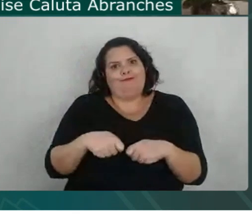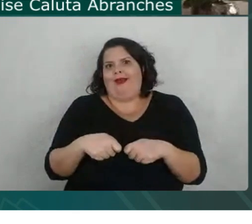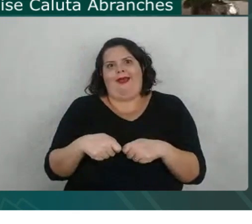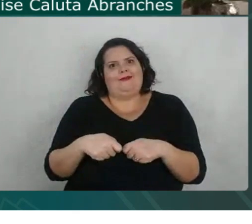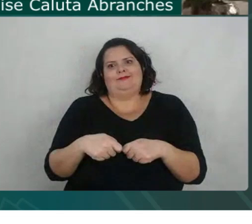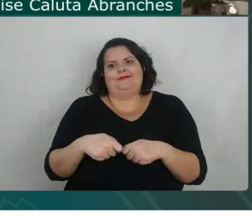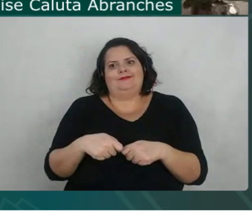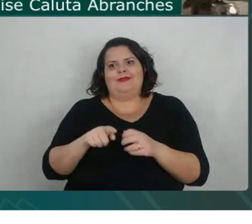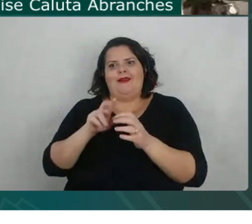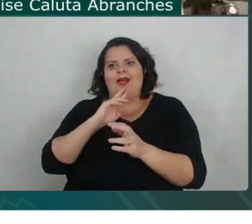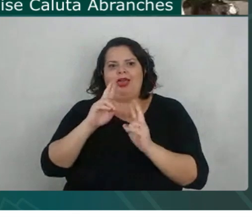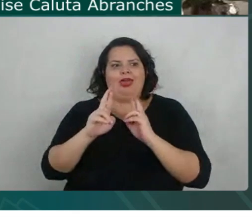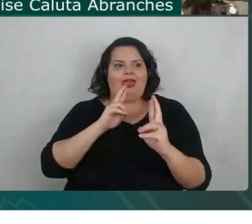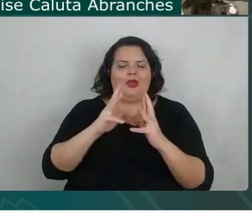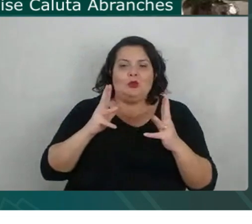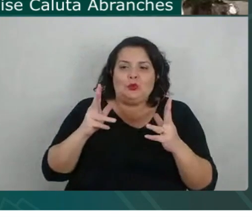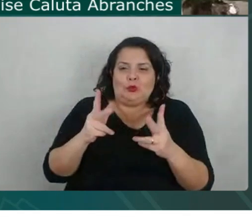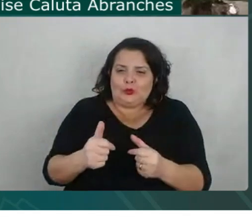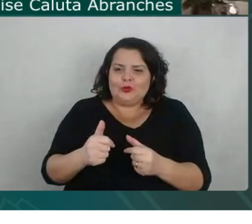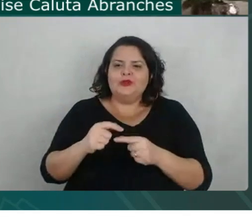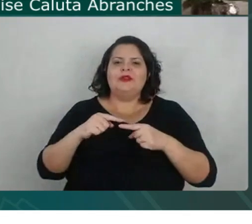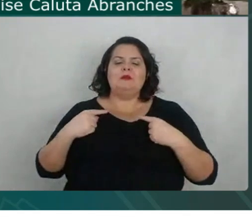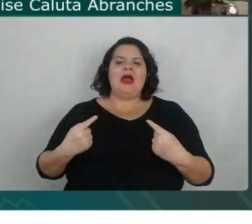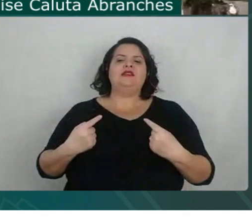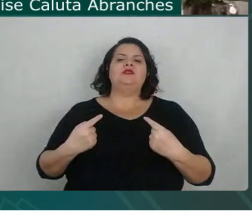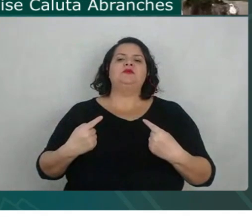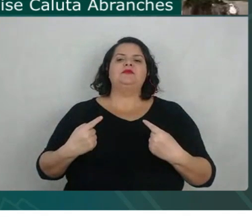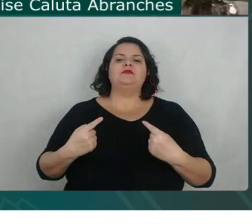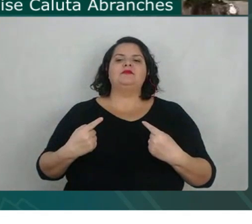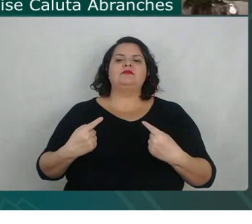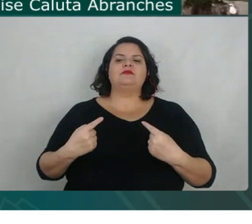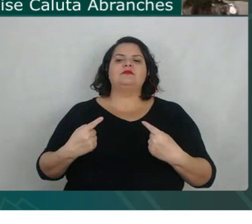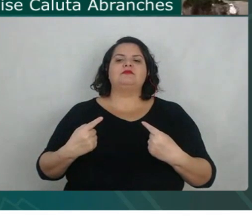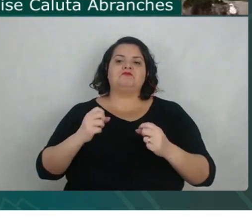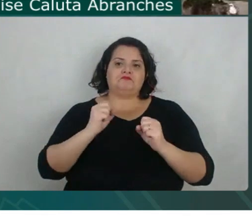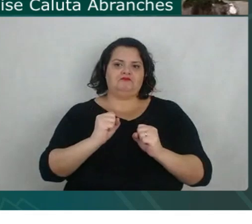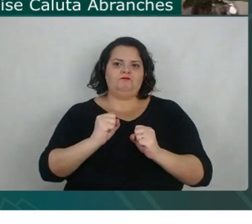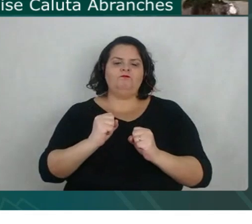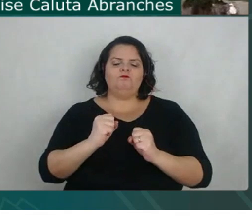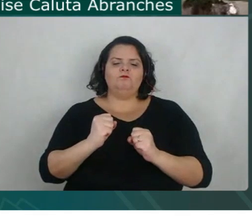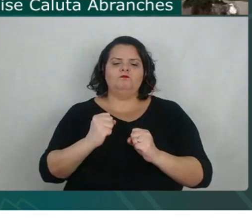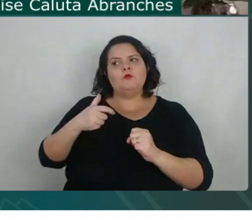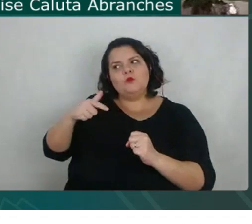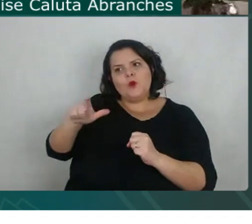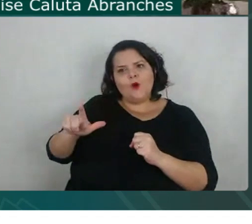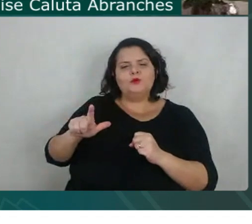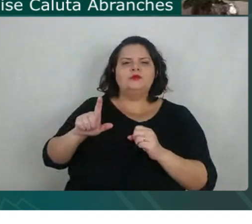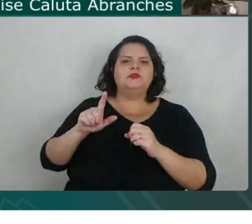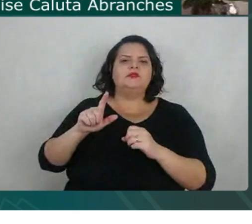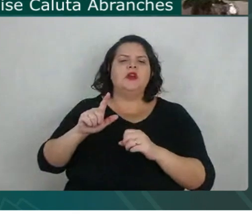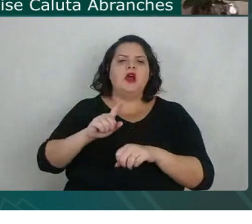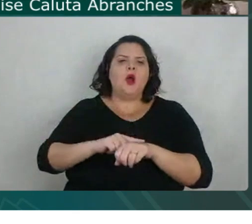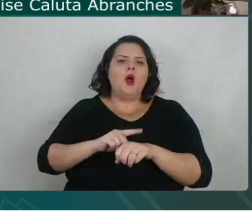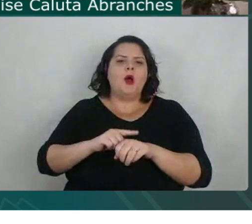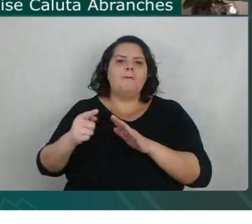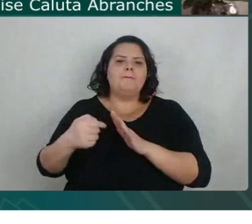estamos absolutamente dispostos a contribuir em outro momento. Estamos falando de cenários